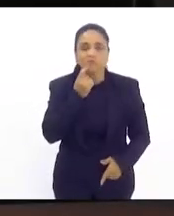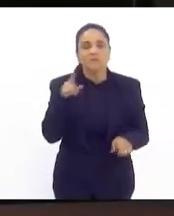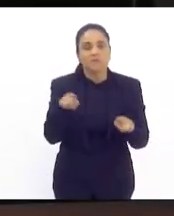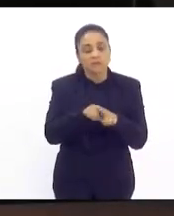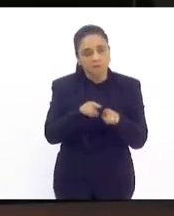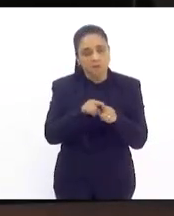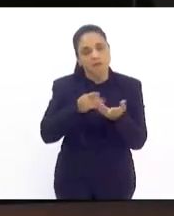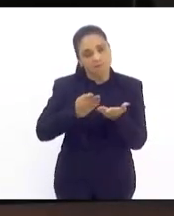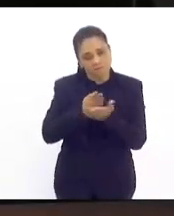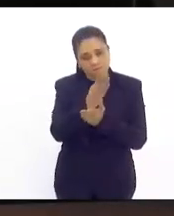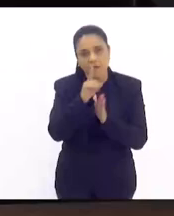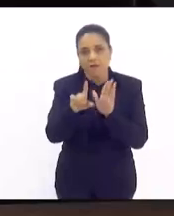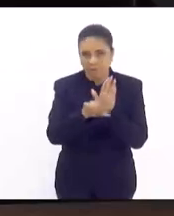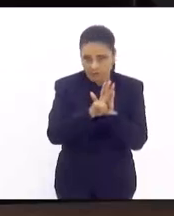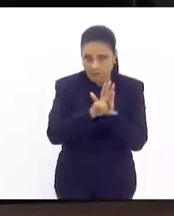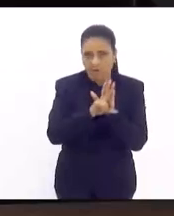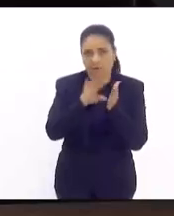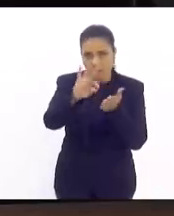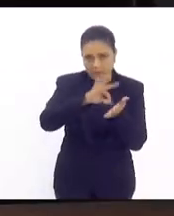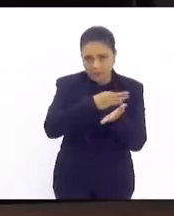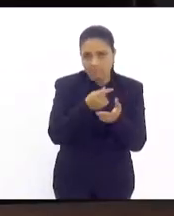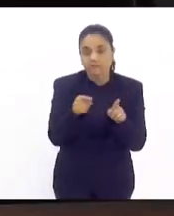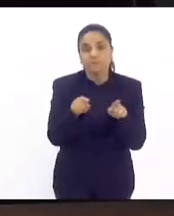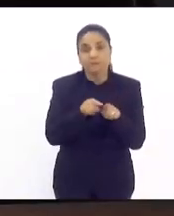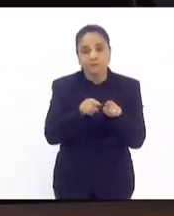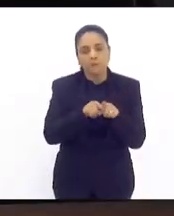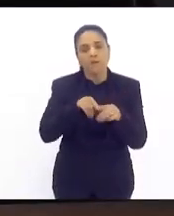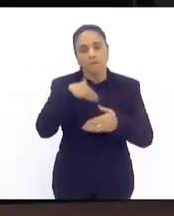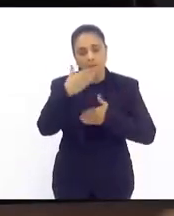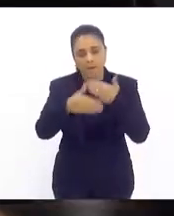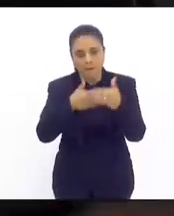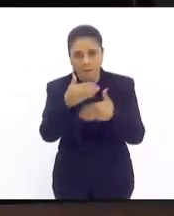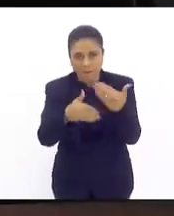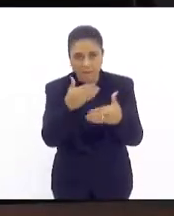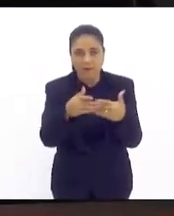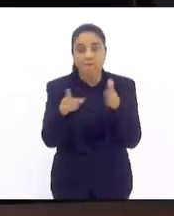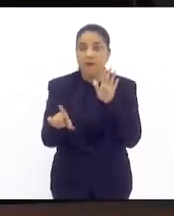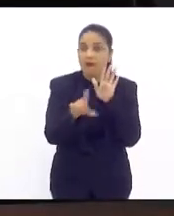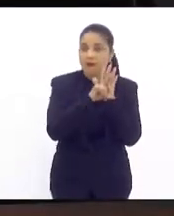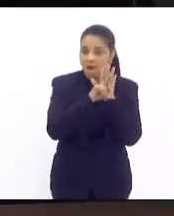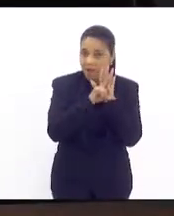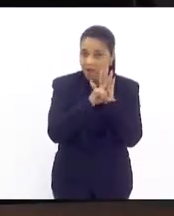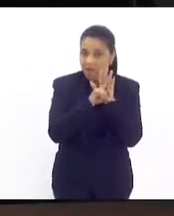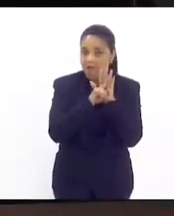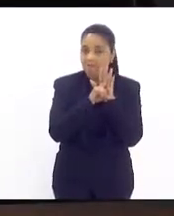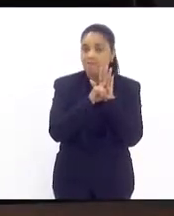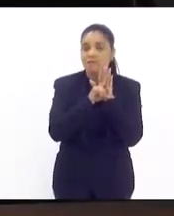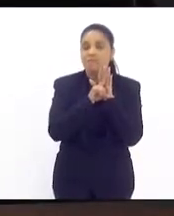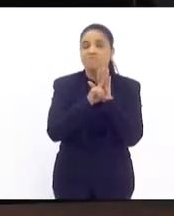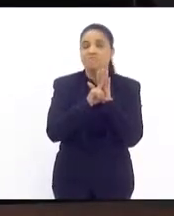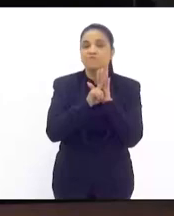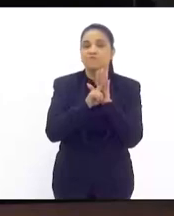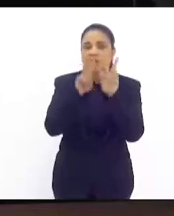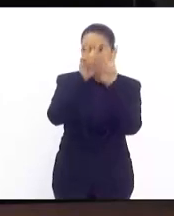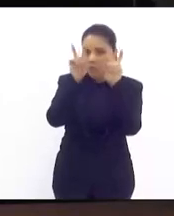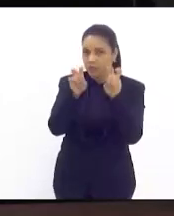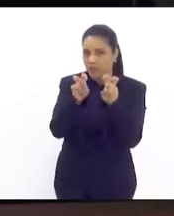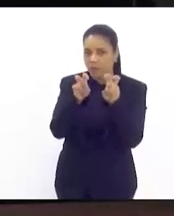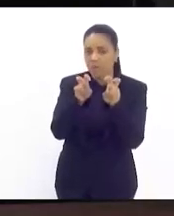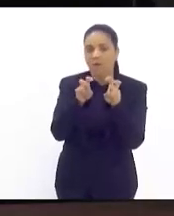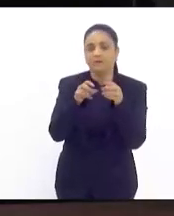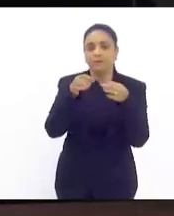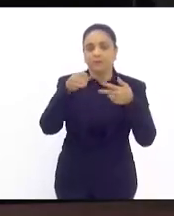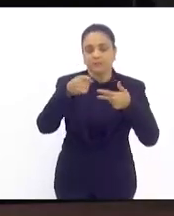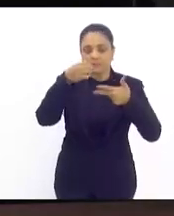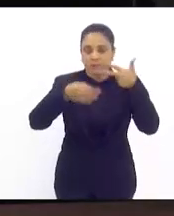sancionar mas nós continuaremos na construção para que essa essa lei essa sugestão ao executivo se